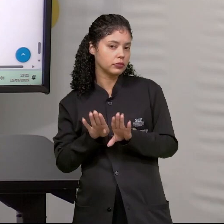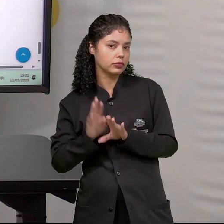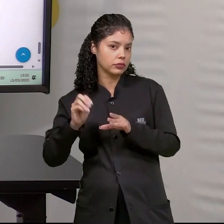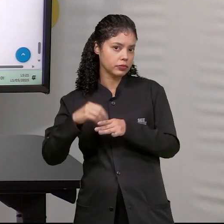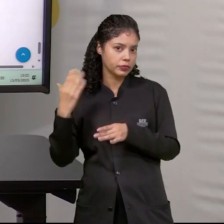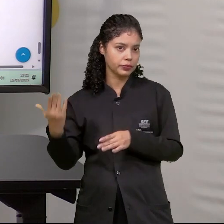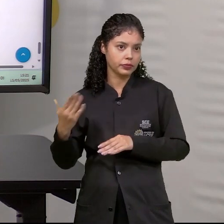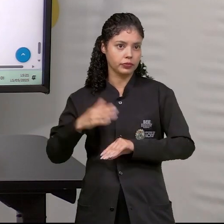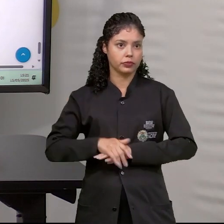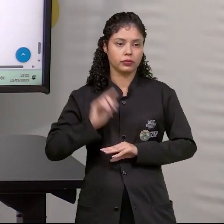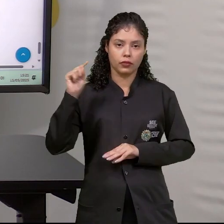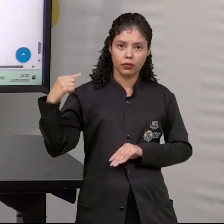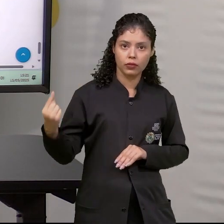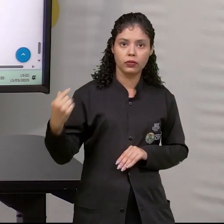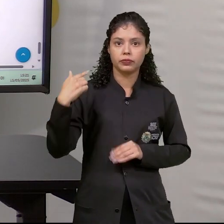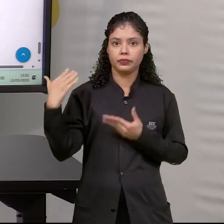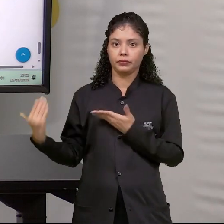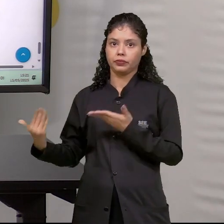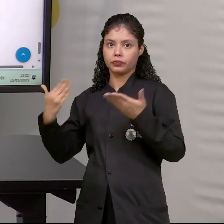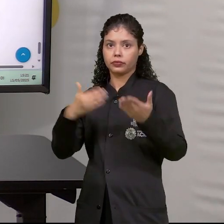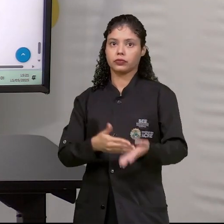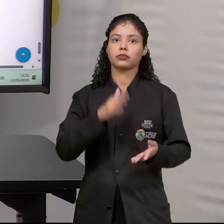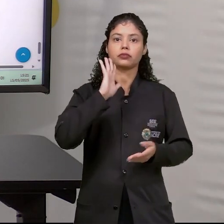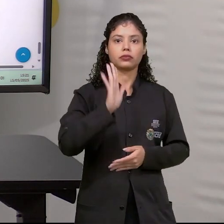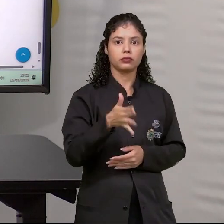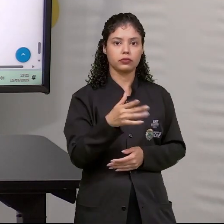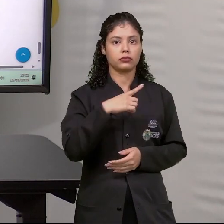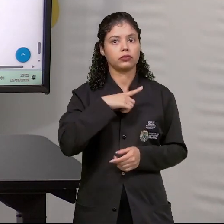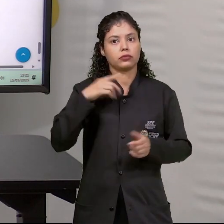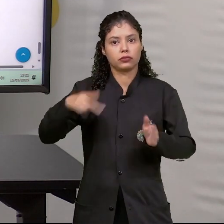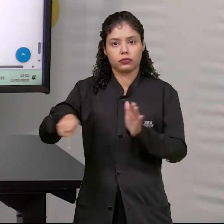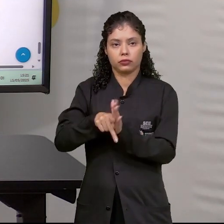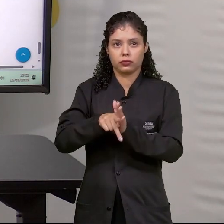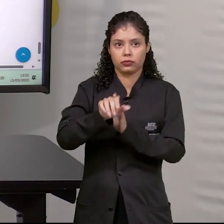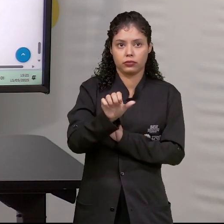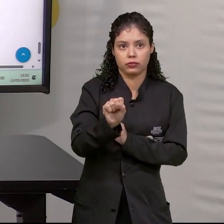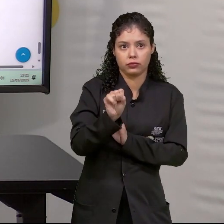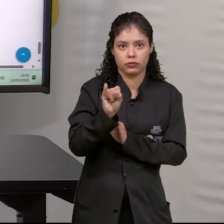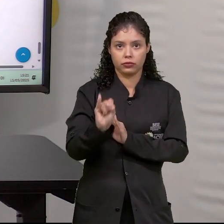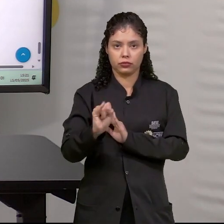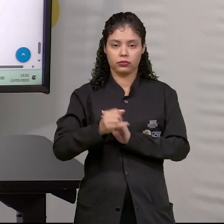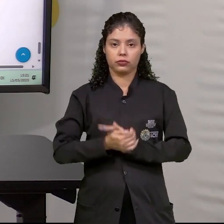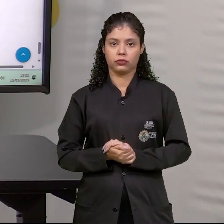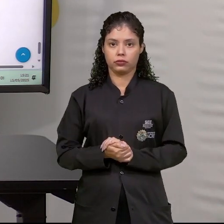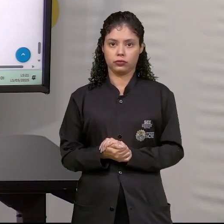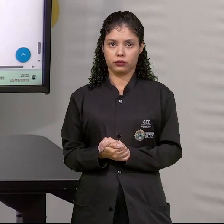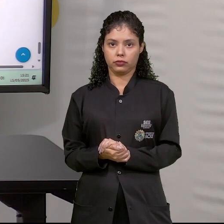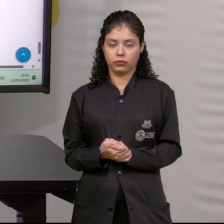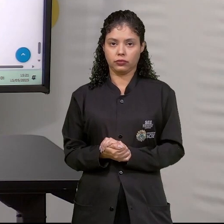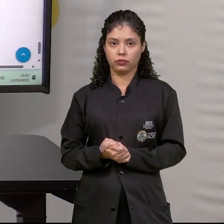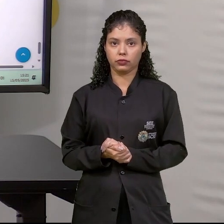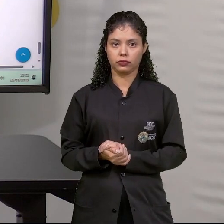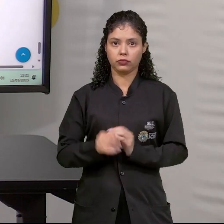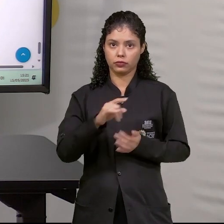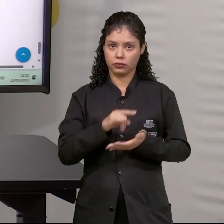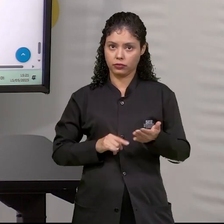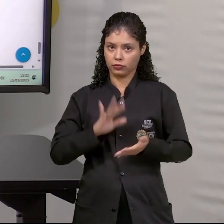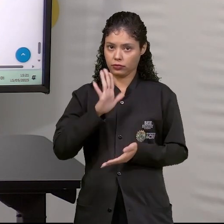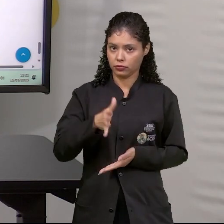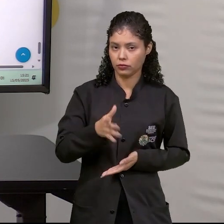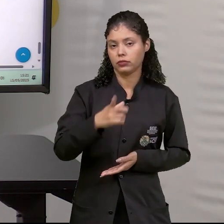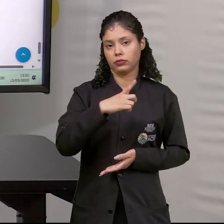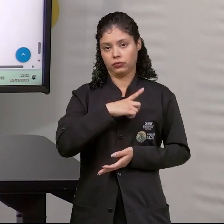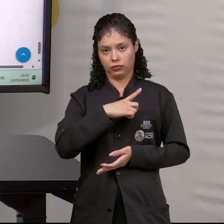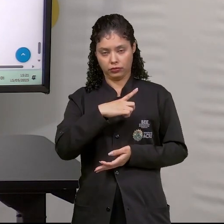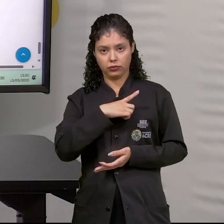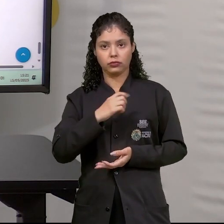externo. Aquele documento que você vai lá e já tem um modelo dentro do SEI, é chamado de documento nato, ou seja, um documento que já tem dentro do